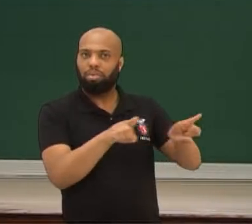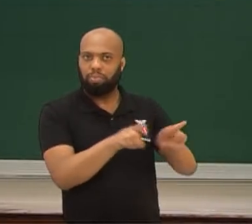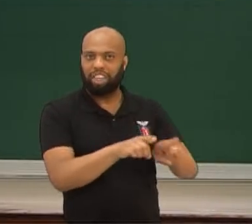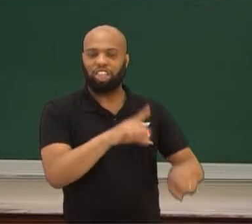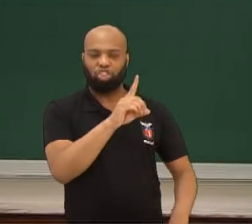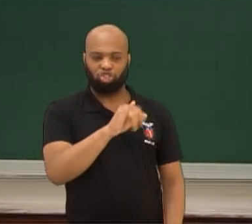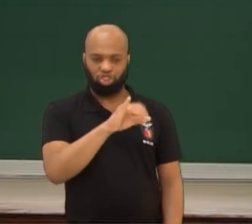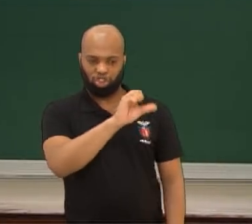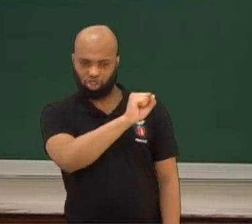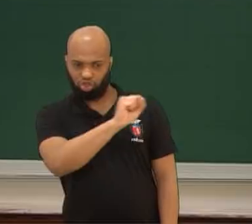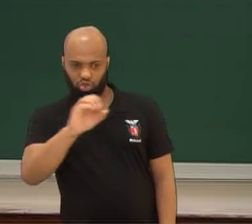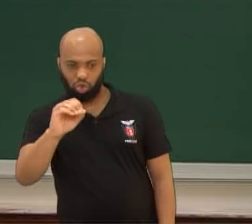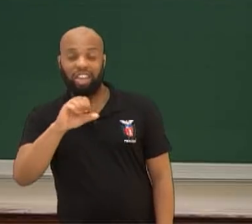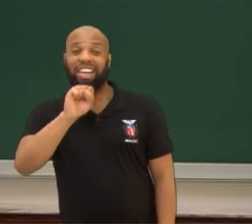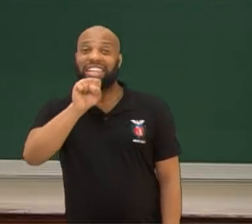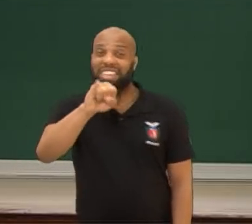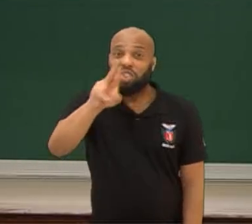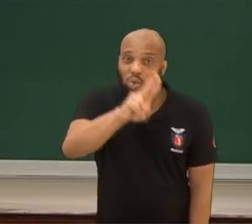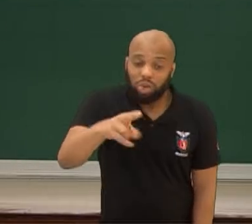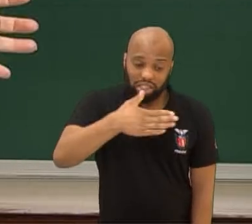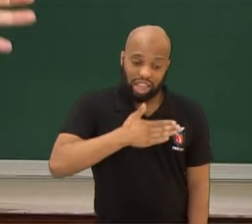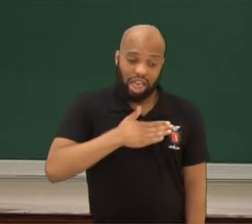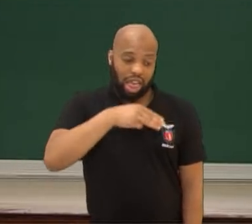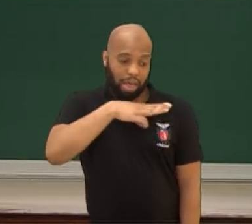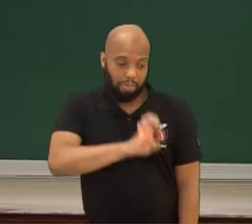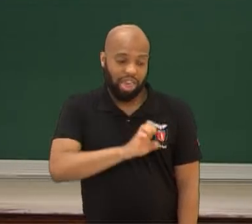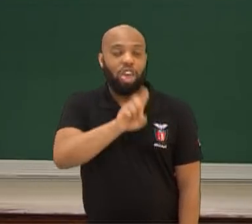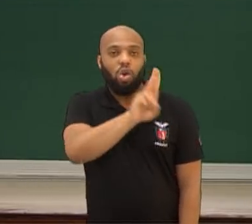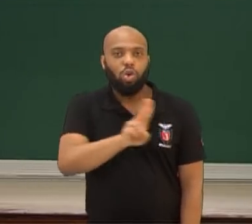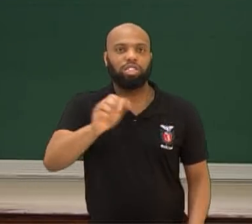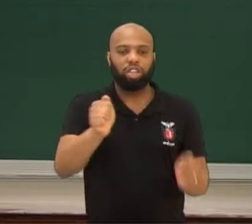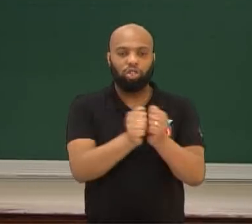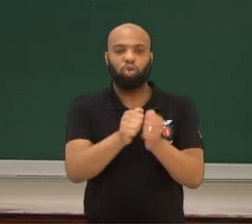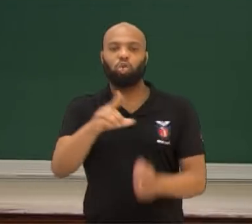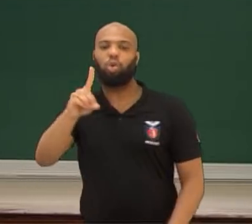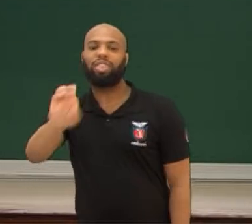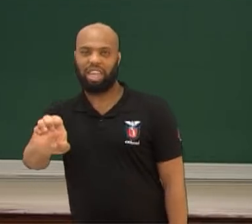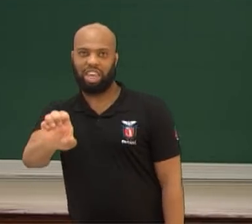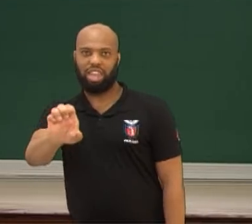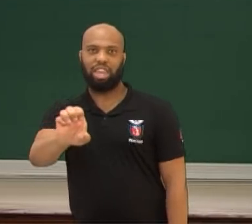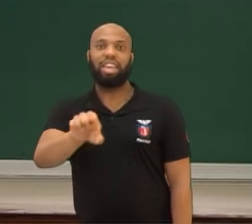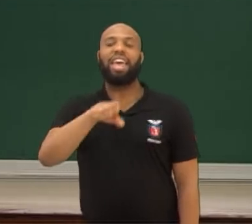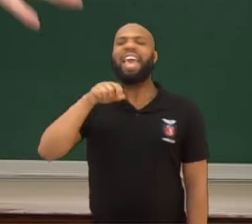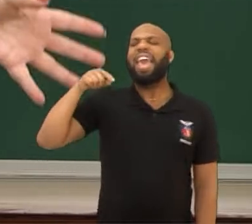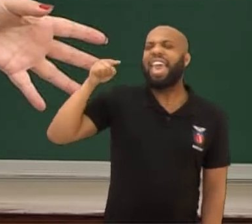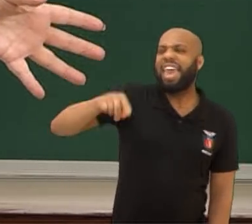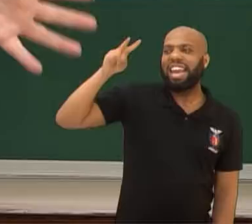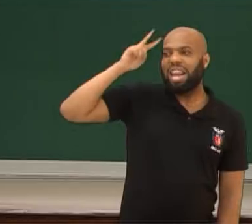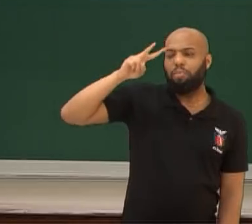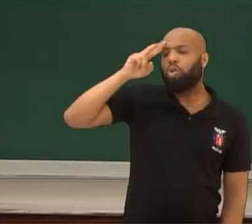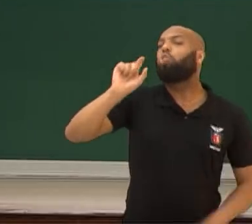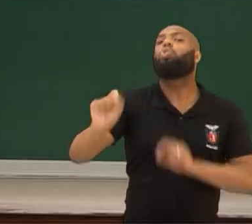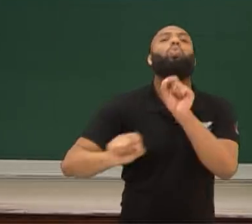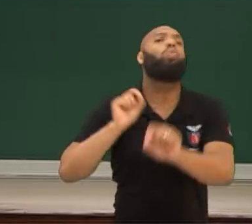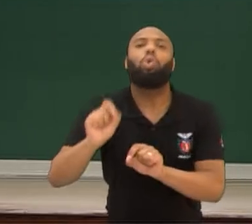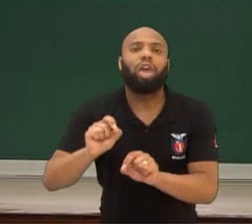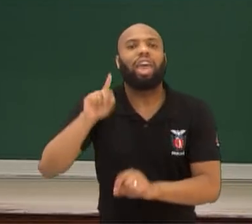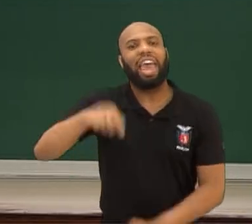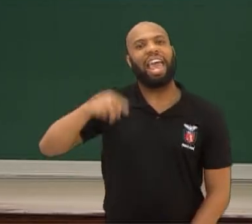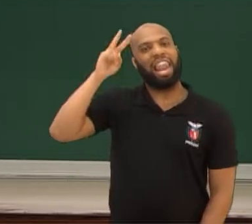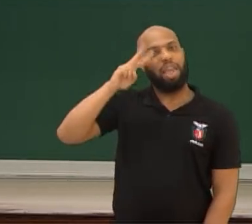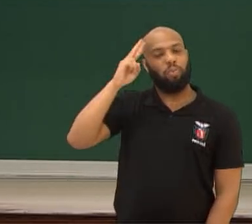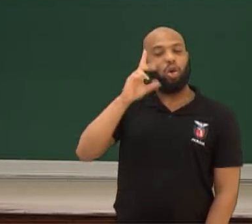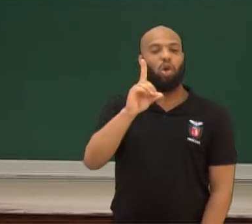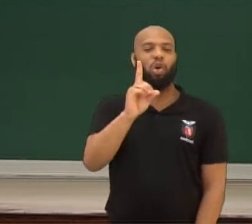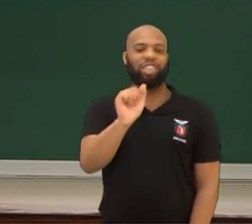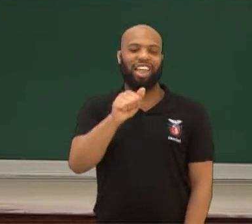vai. Né? Então, a gente se usa o me, usa o de junto. Né? Sempre que eu uso ele se lembrou daquilo, usei ali o pronome